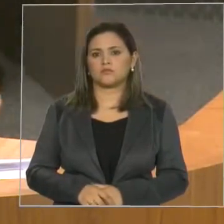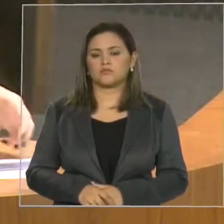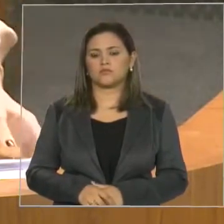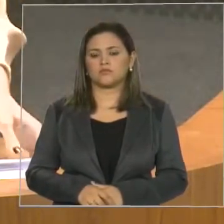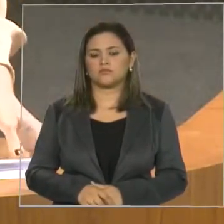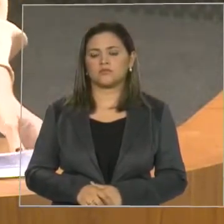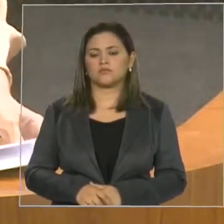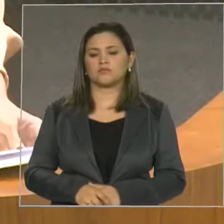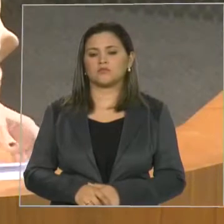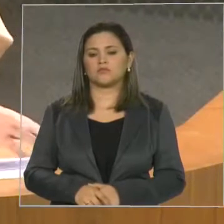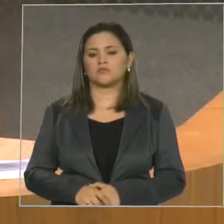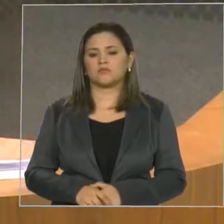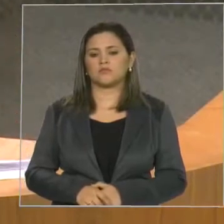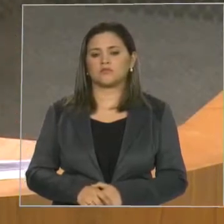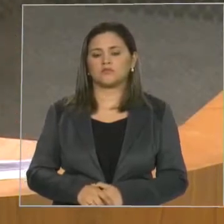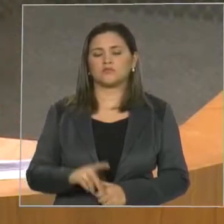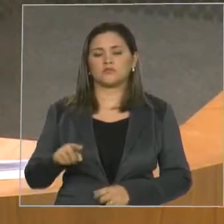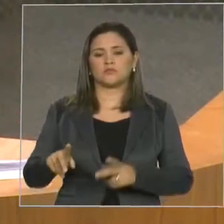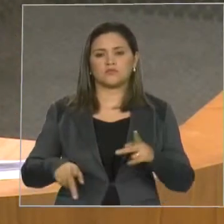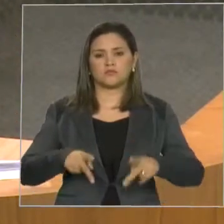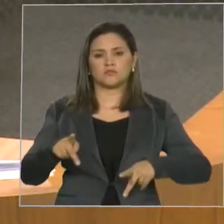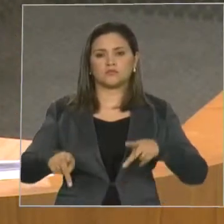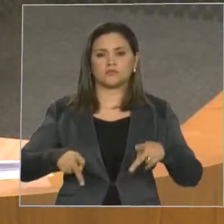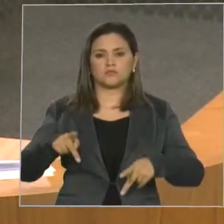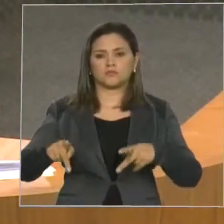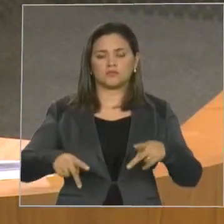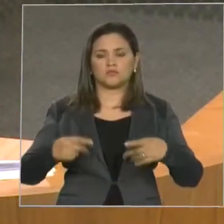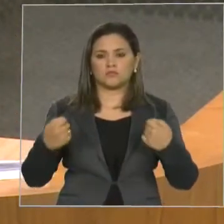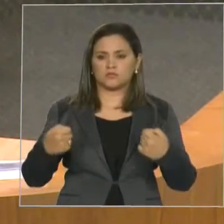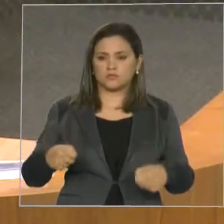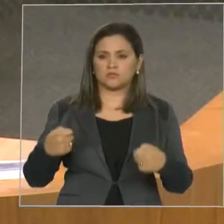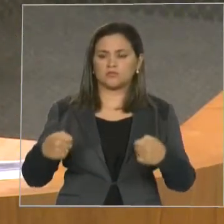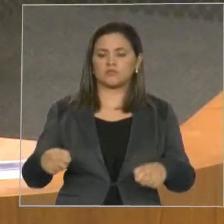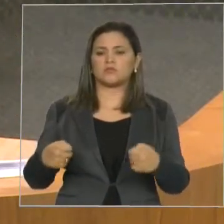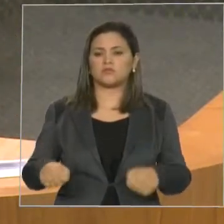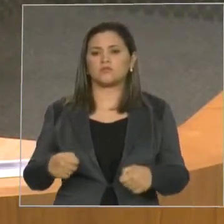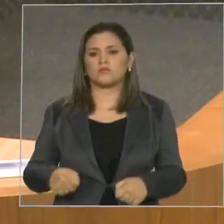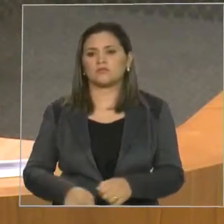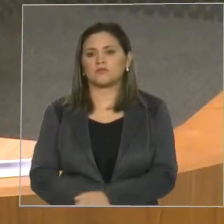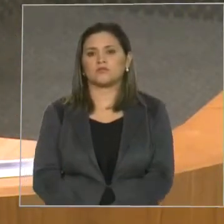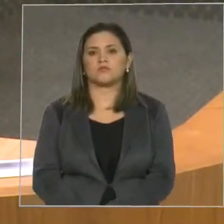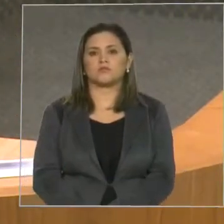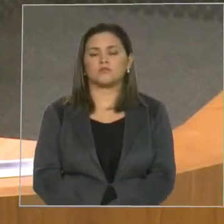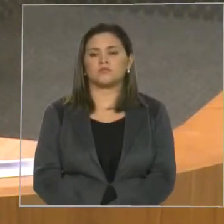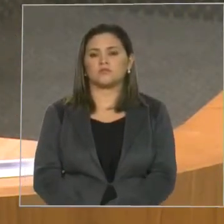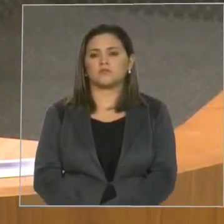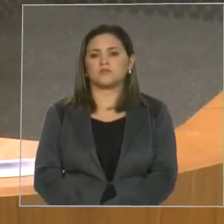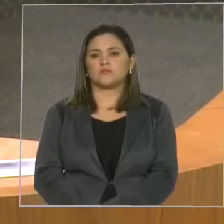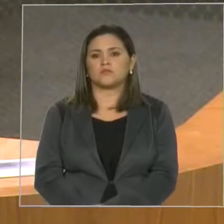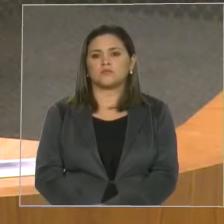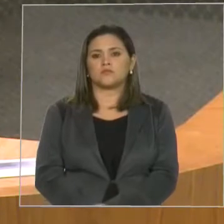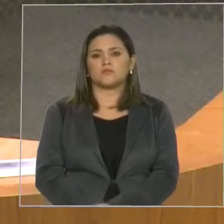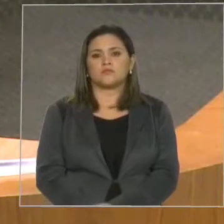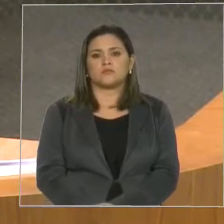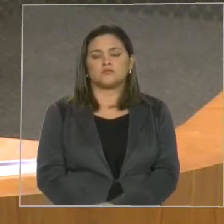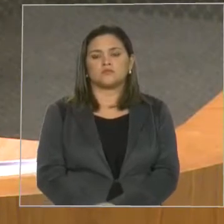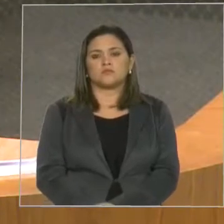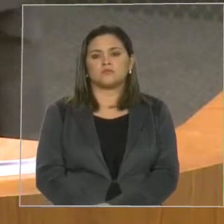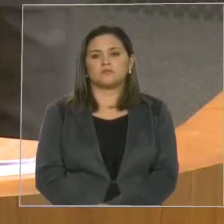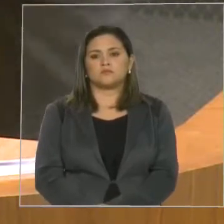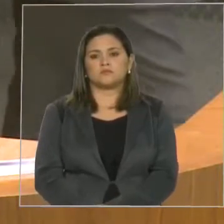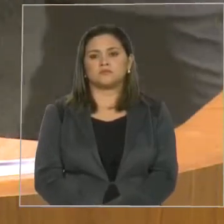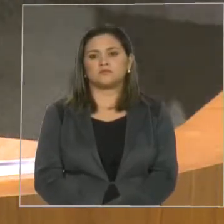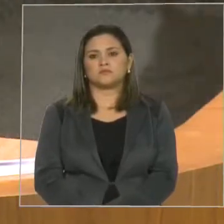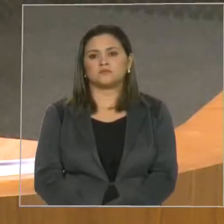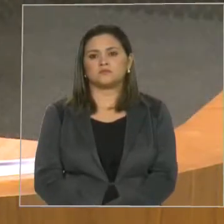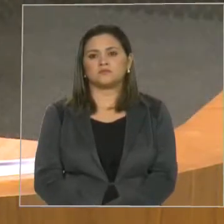é realmente o povo que necessita, é o povo que precisa. Então, eu quero destacar os projetos de lei